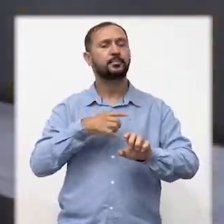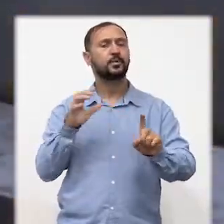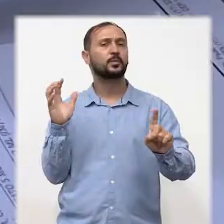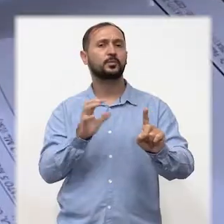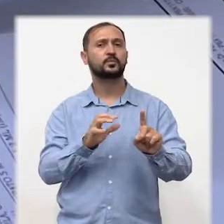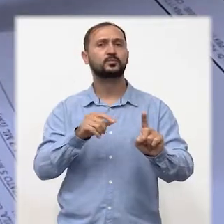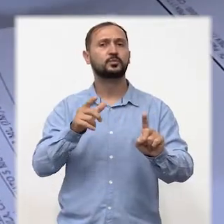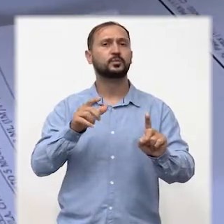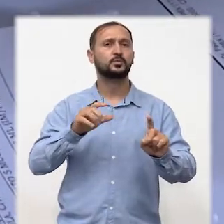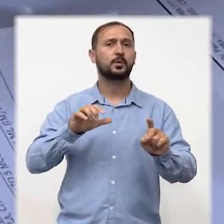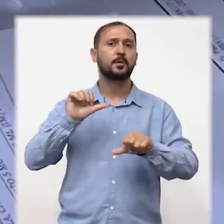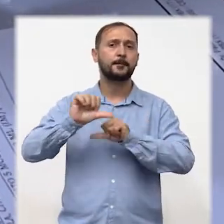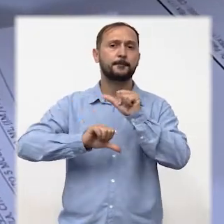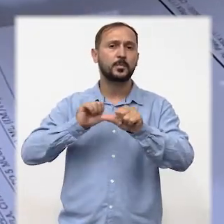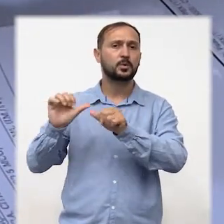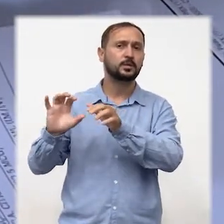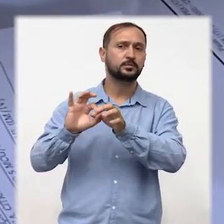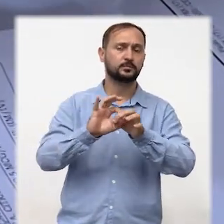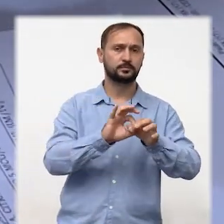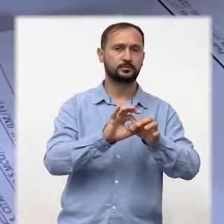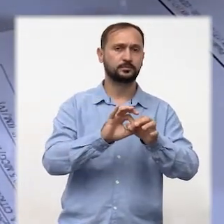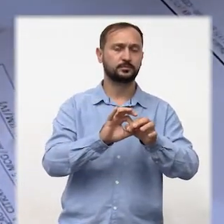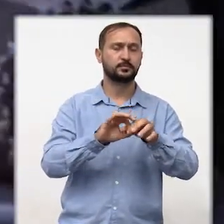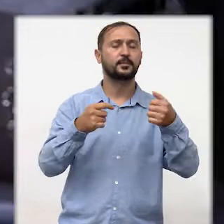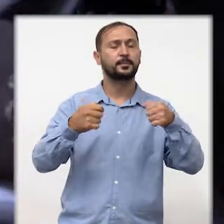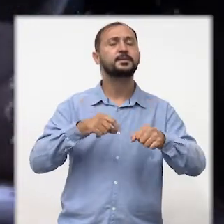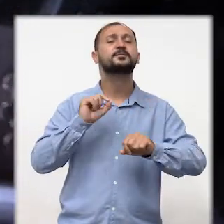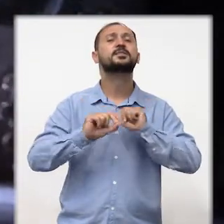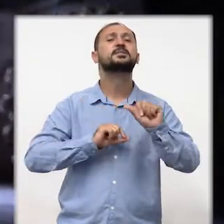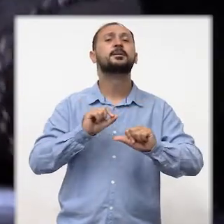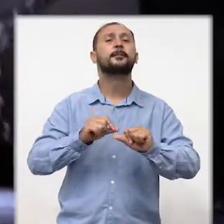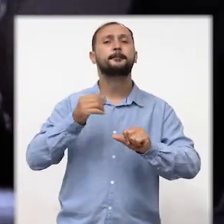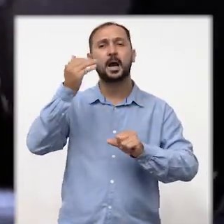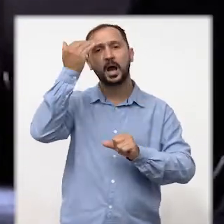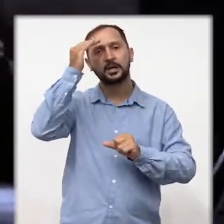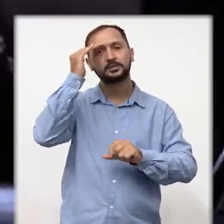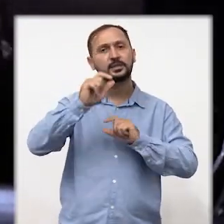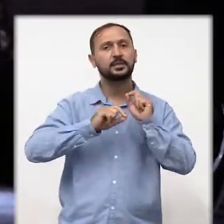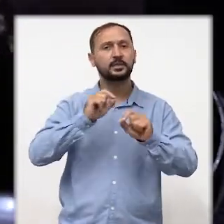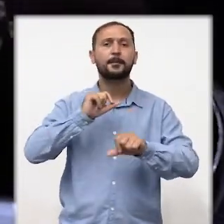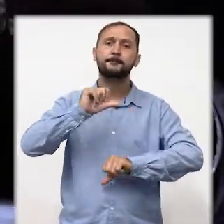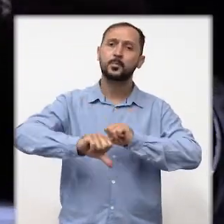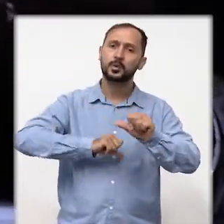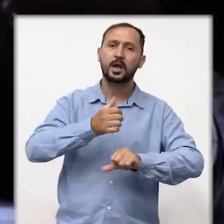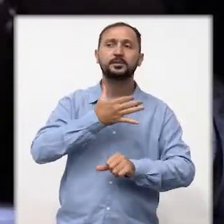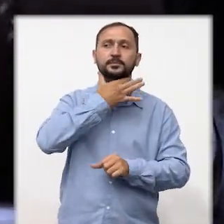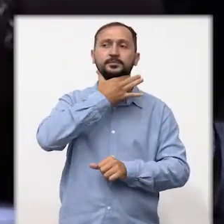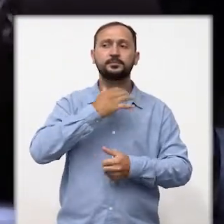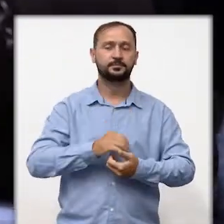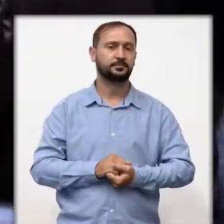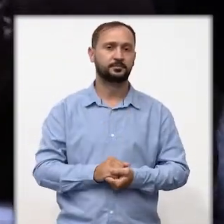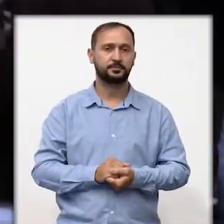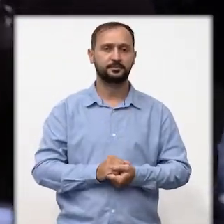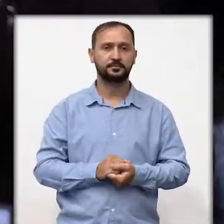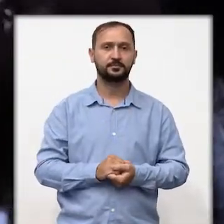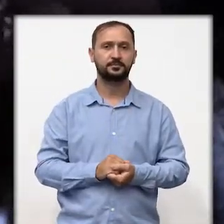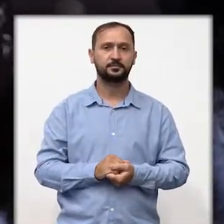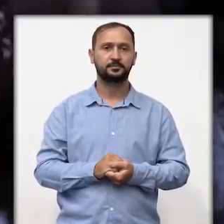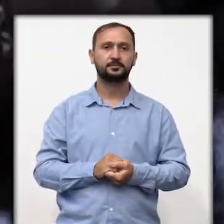mudar rapidamente os cenários. O que é preciso fazer para entender e sair desta crise?